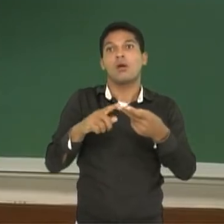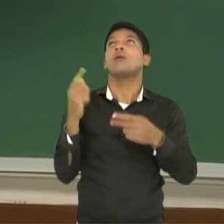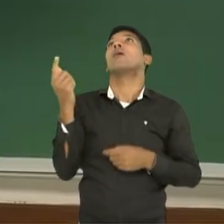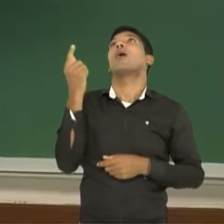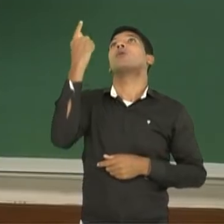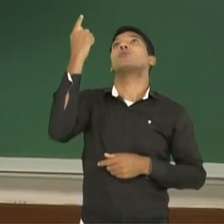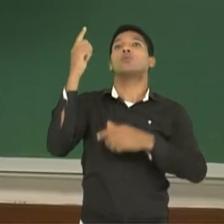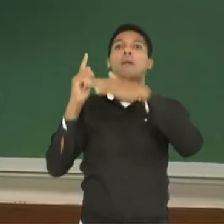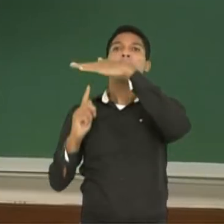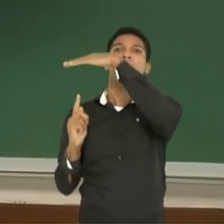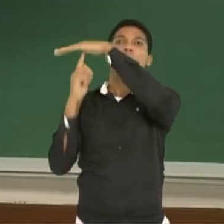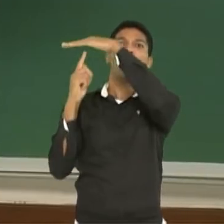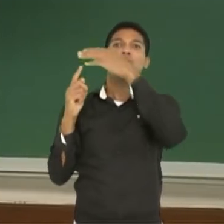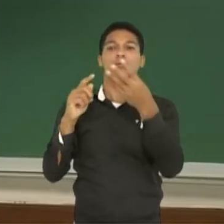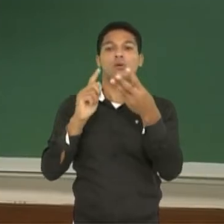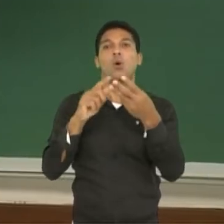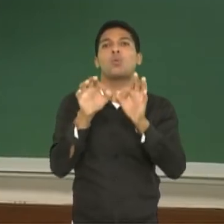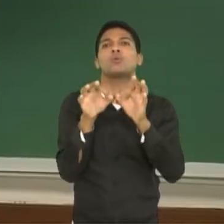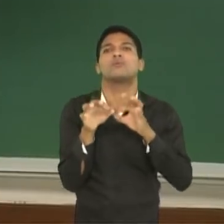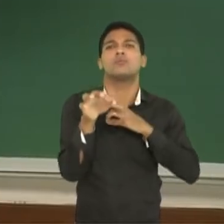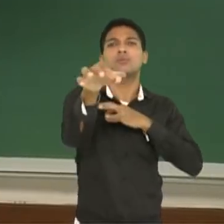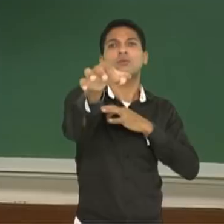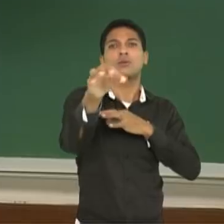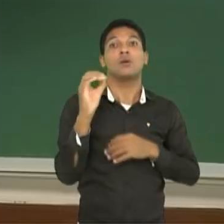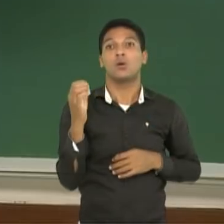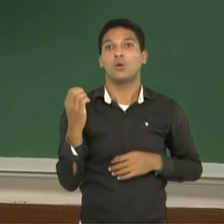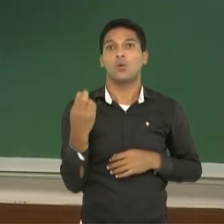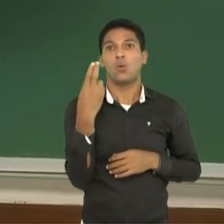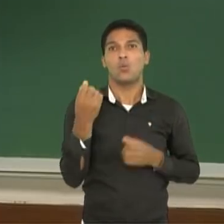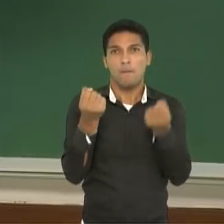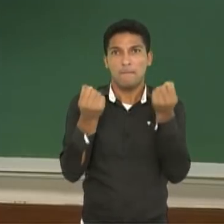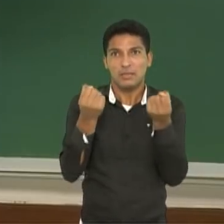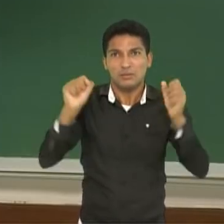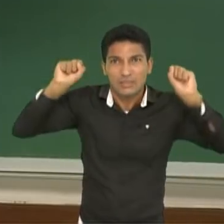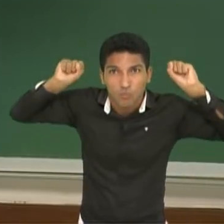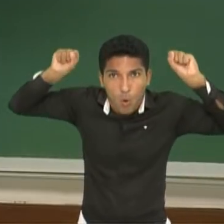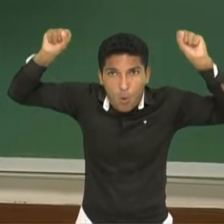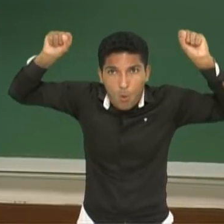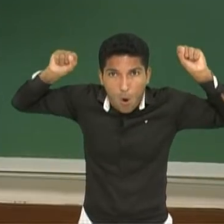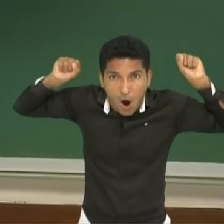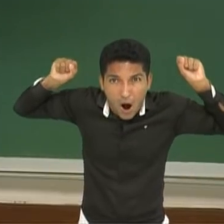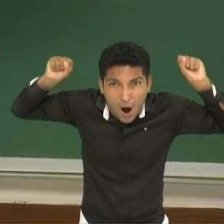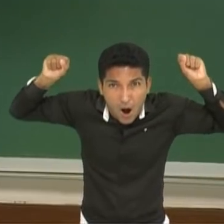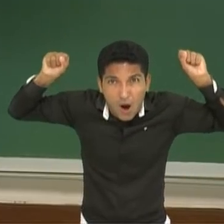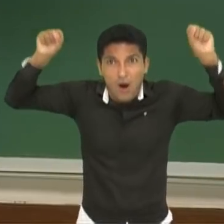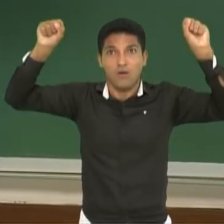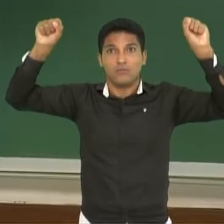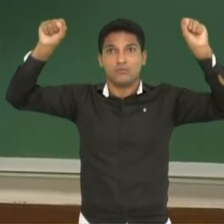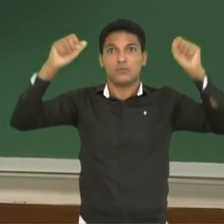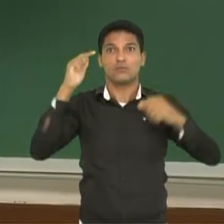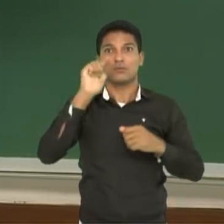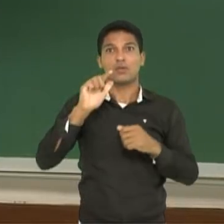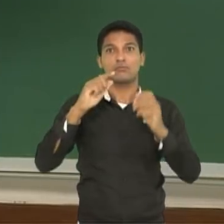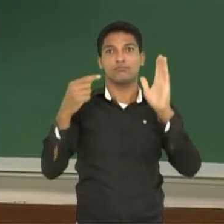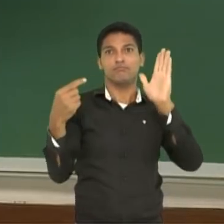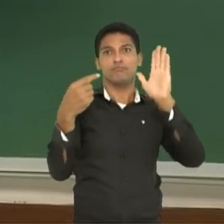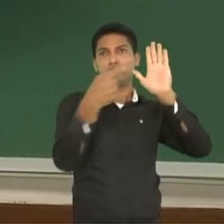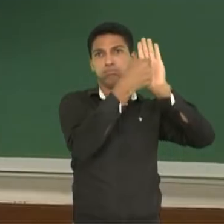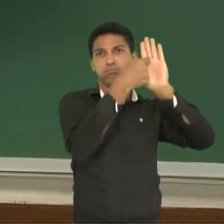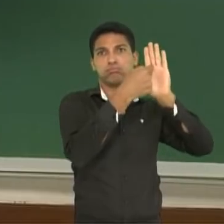altura, de distância ou mesmo de peso, tá? Então, alguns esportes de marca,